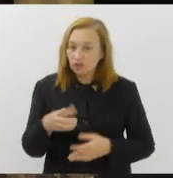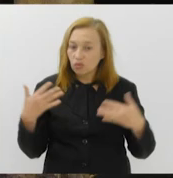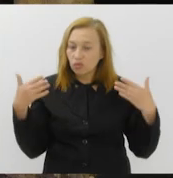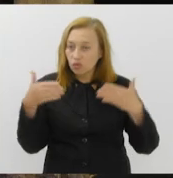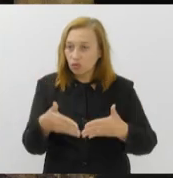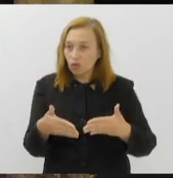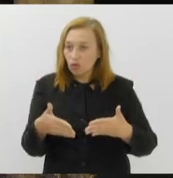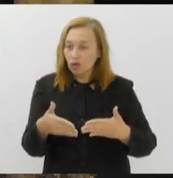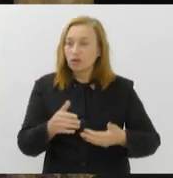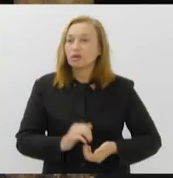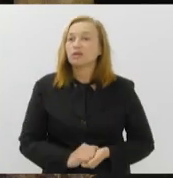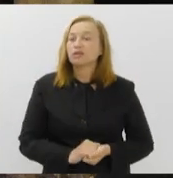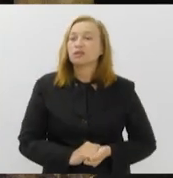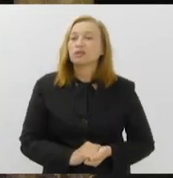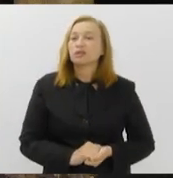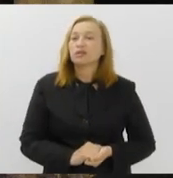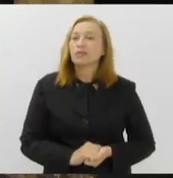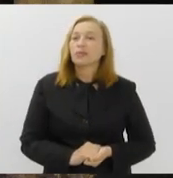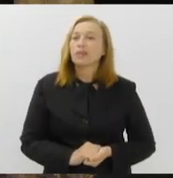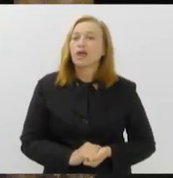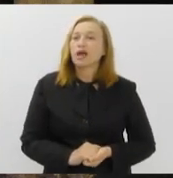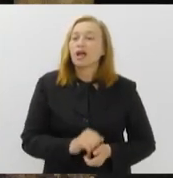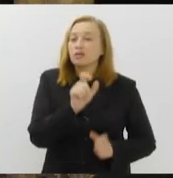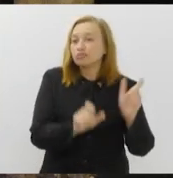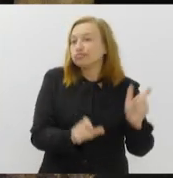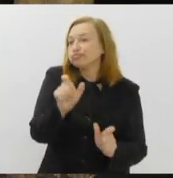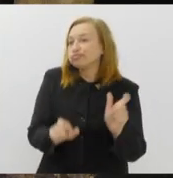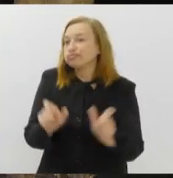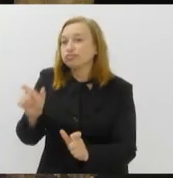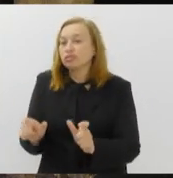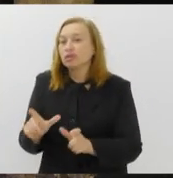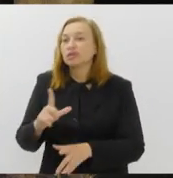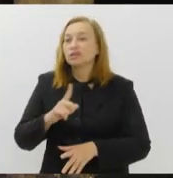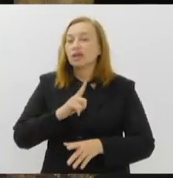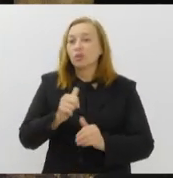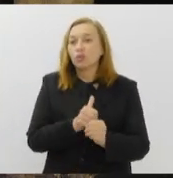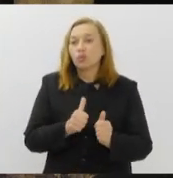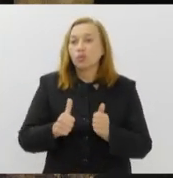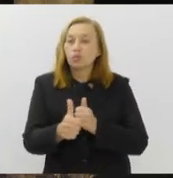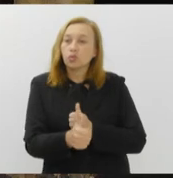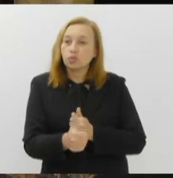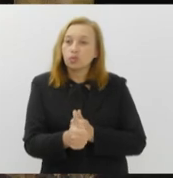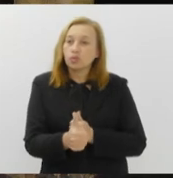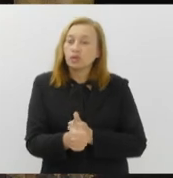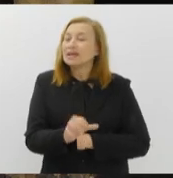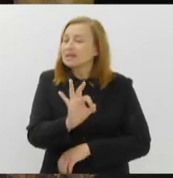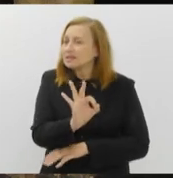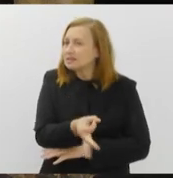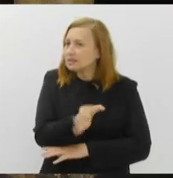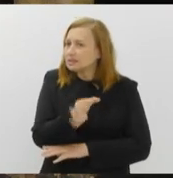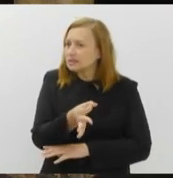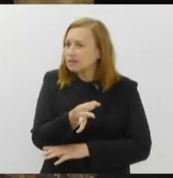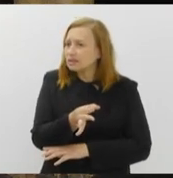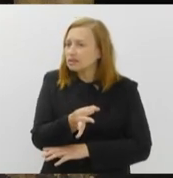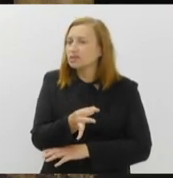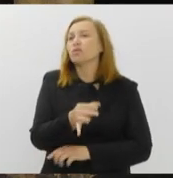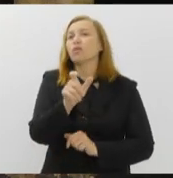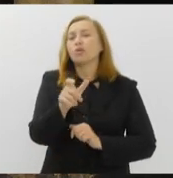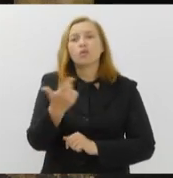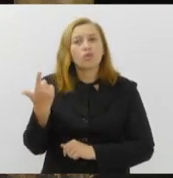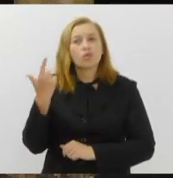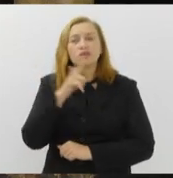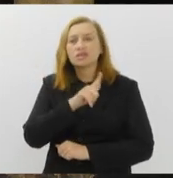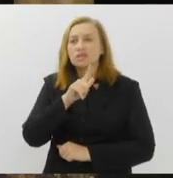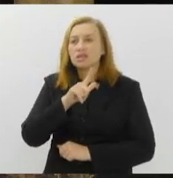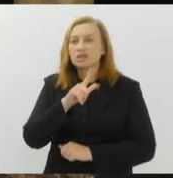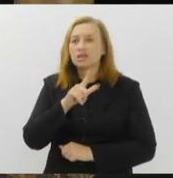direito, um padrão de vida adequado, é que as pessoas tenham autonomia para que, de fato, elas consigam assegurar um